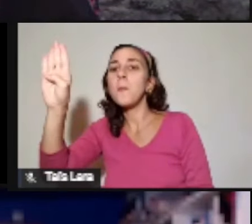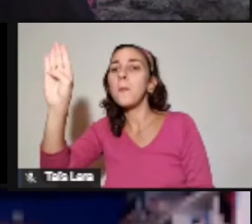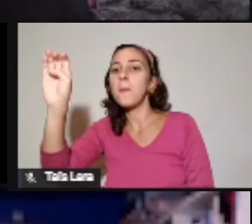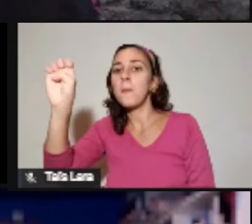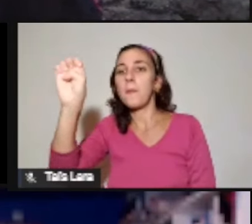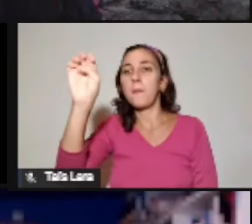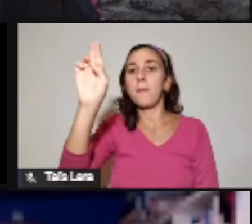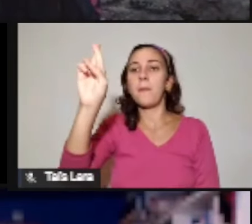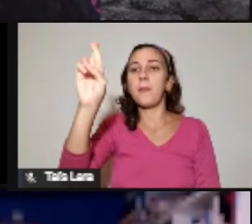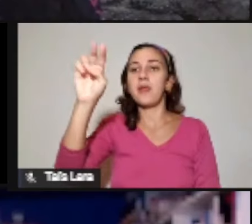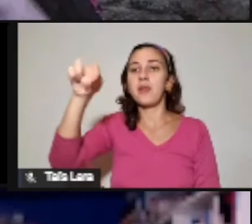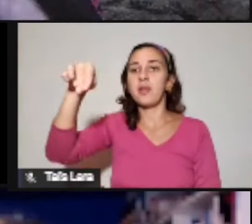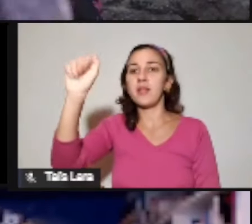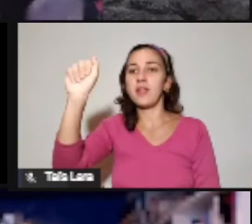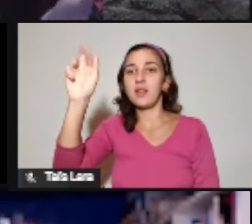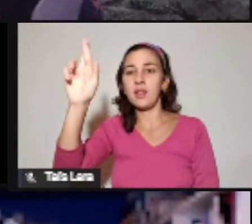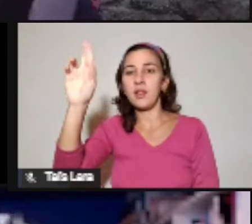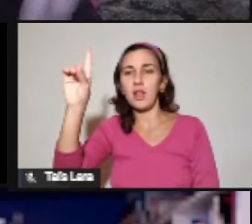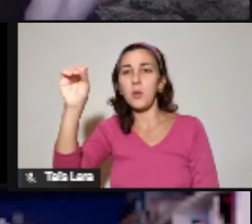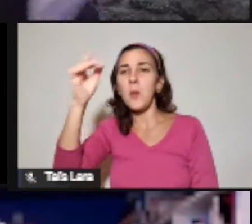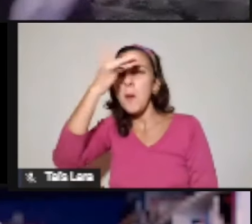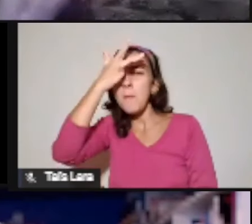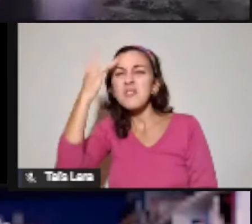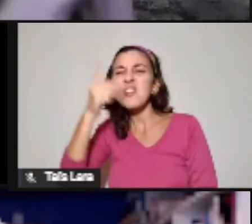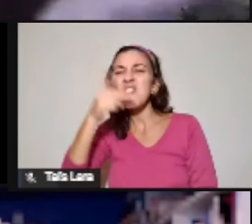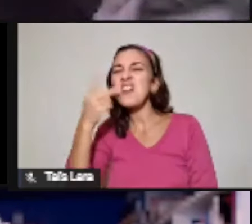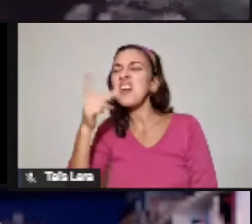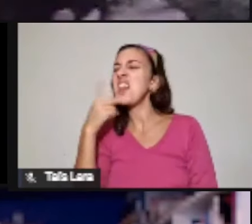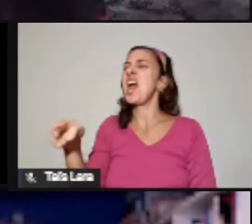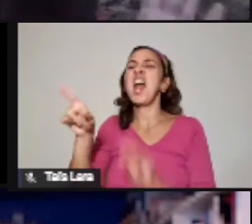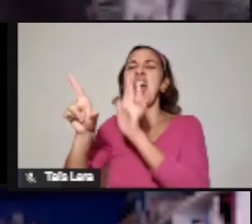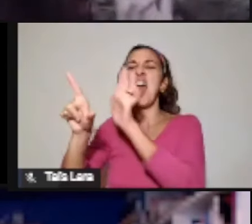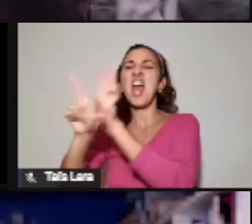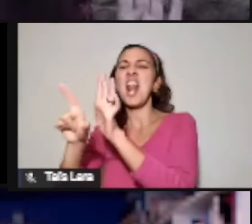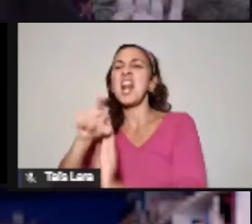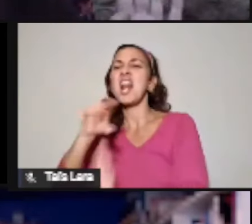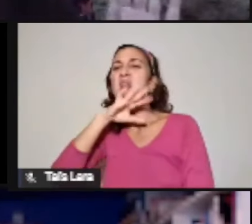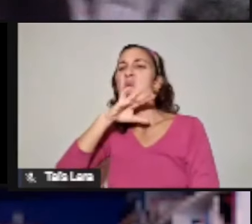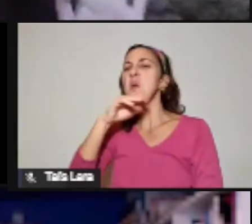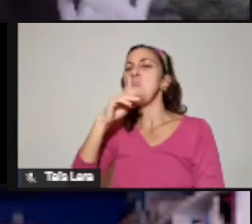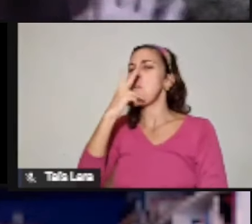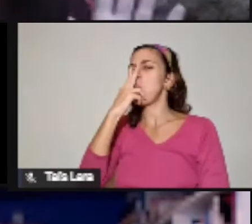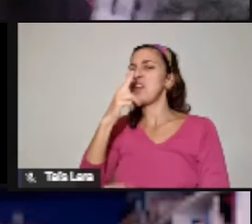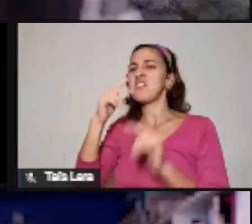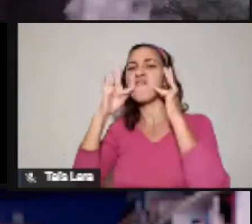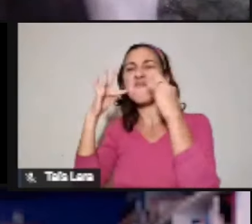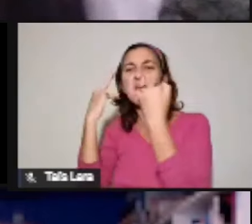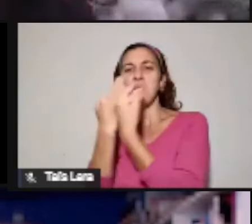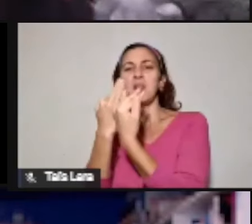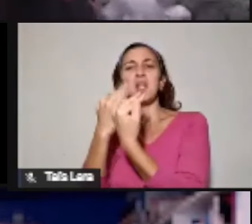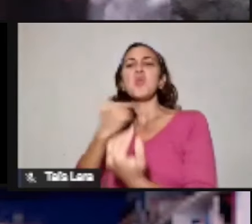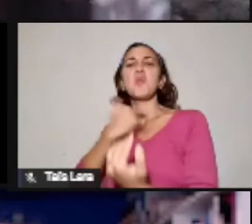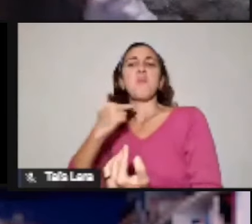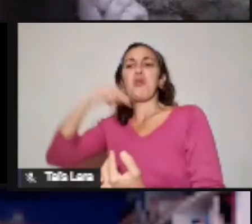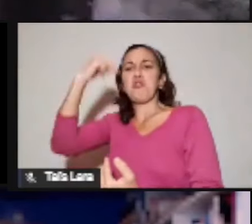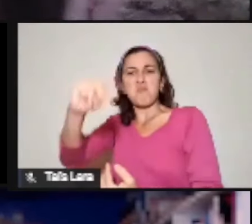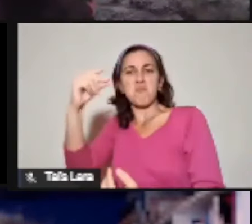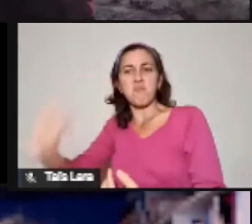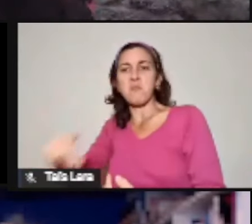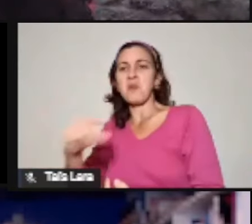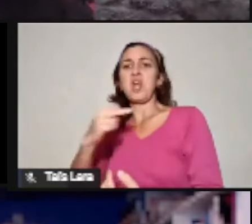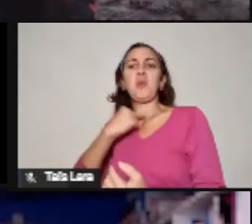né? Ela, na verdade, não foi criada para criminalizar a família. Tanto que não está escrito ali, teve